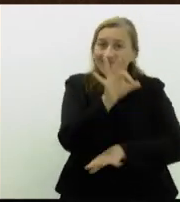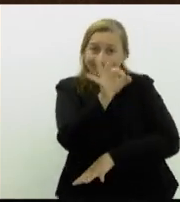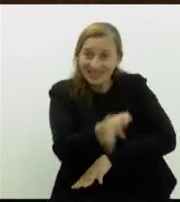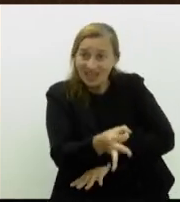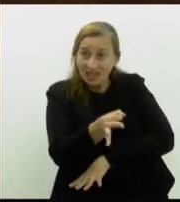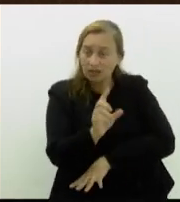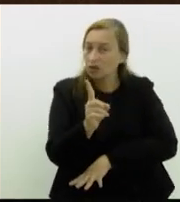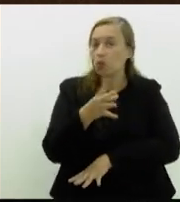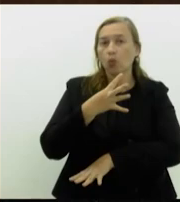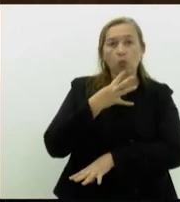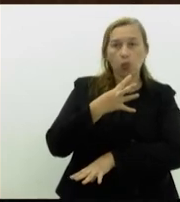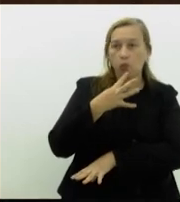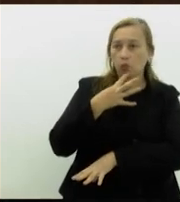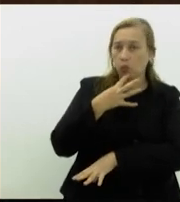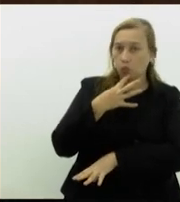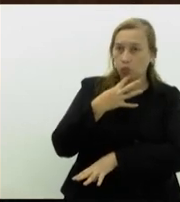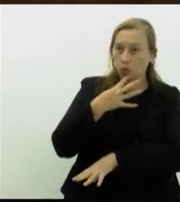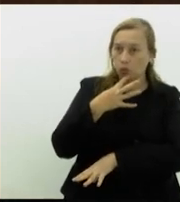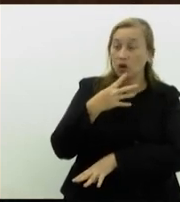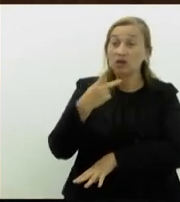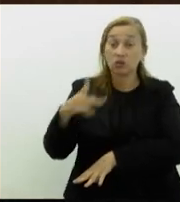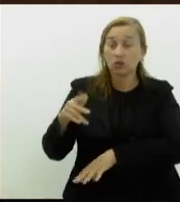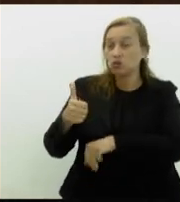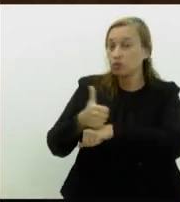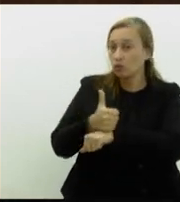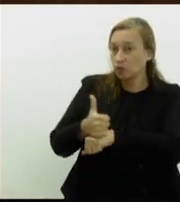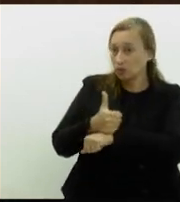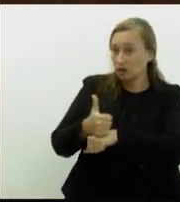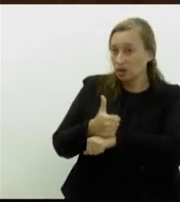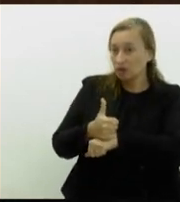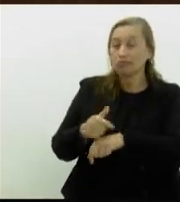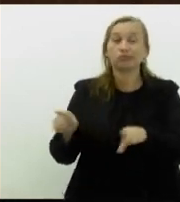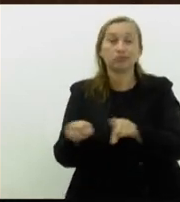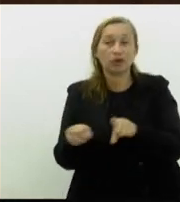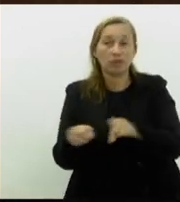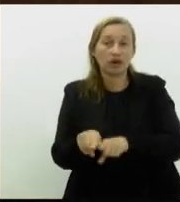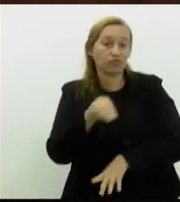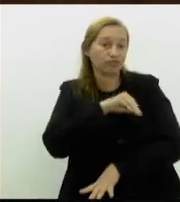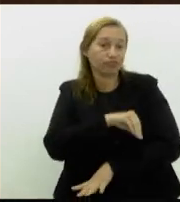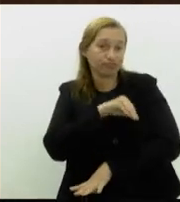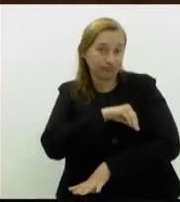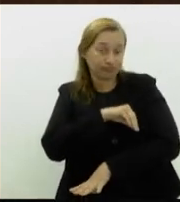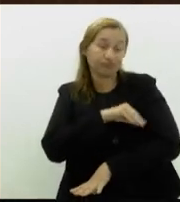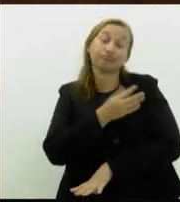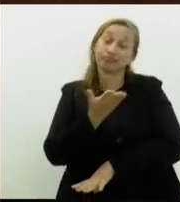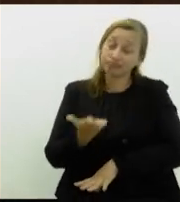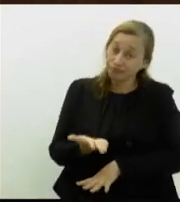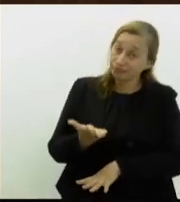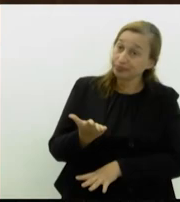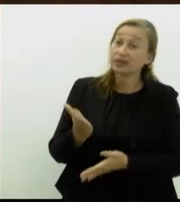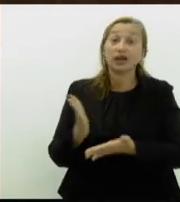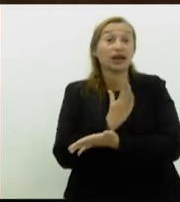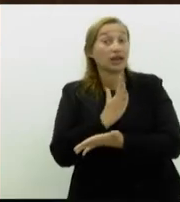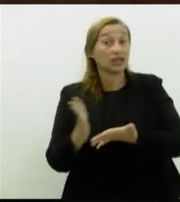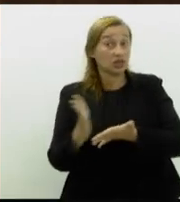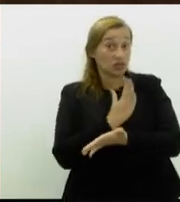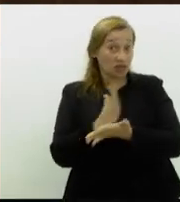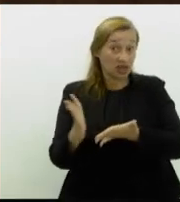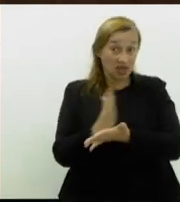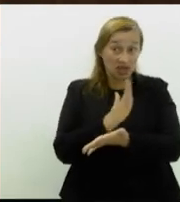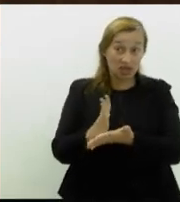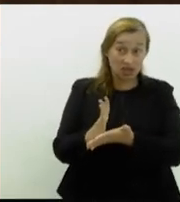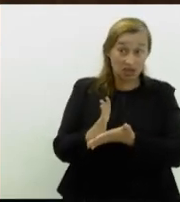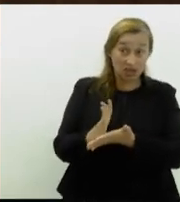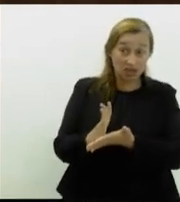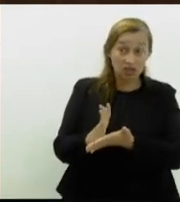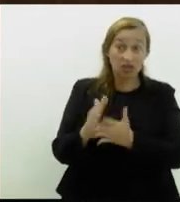não são reconhecidos na sua profissionalidade e sequer no seu trabalho, que, às vezes, encontra-se dentro de